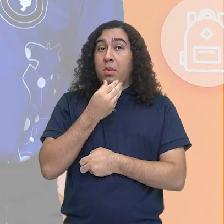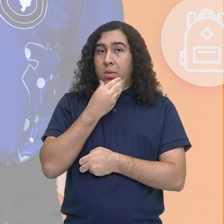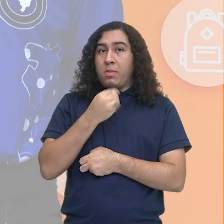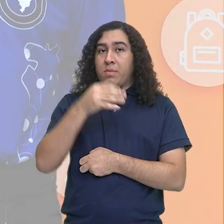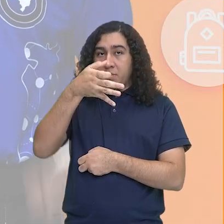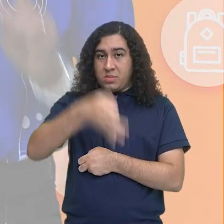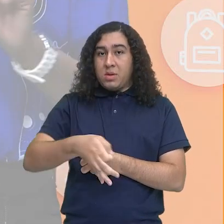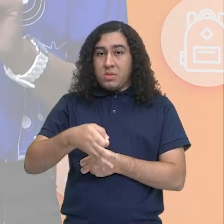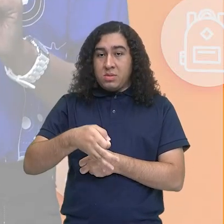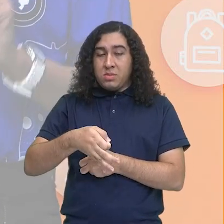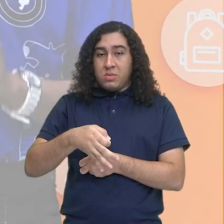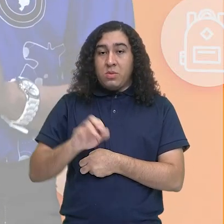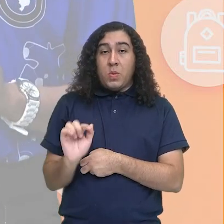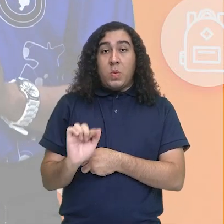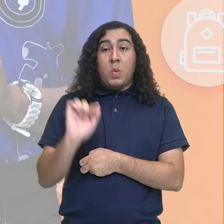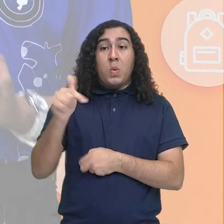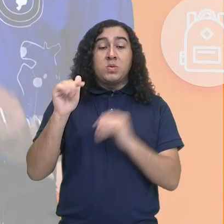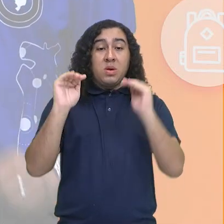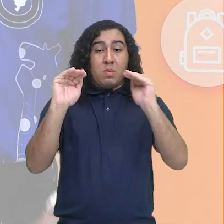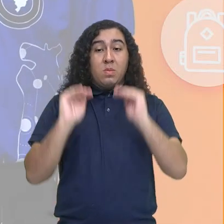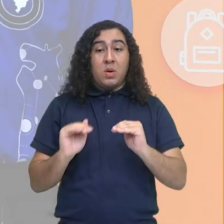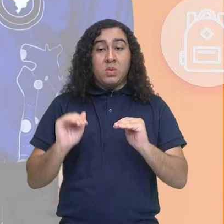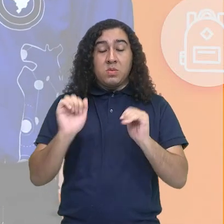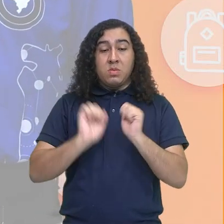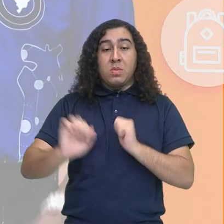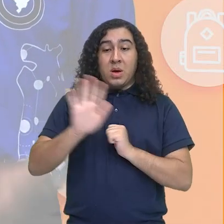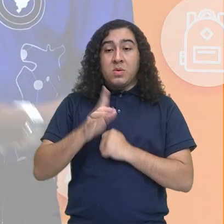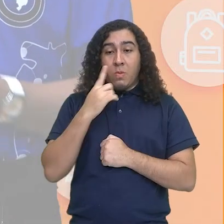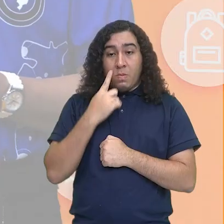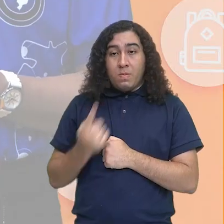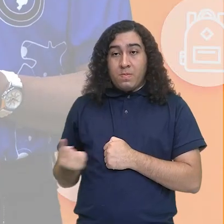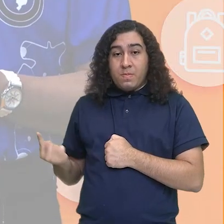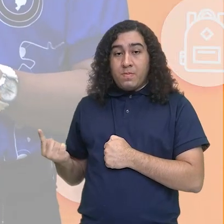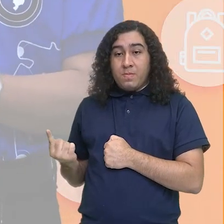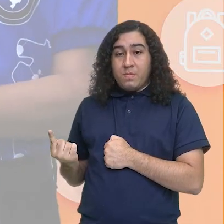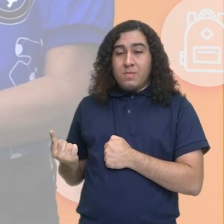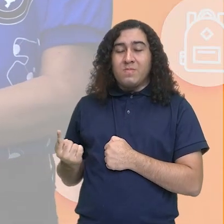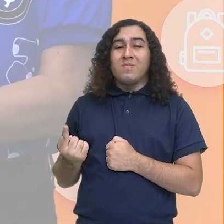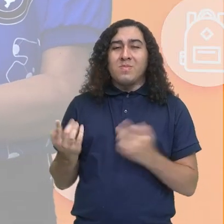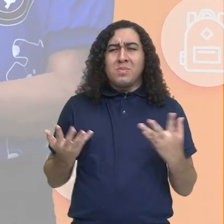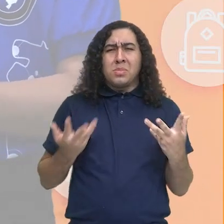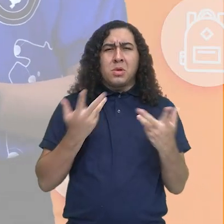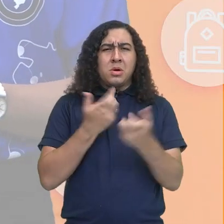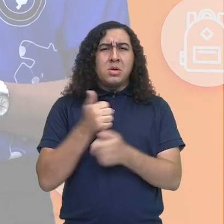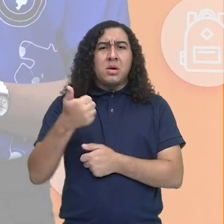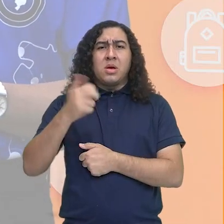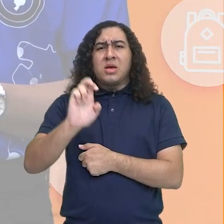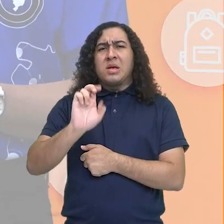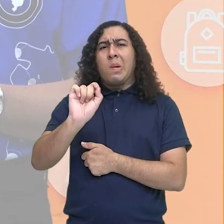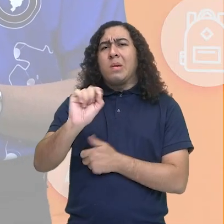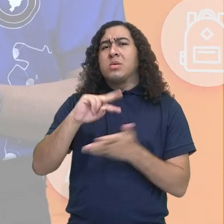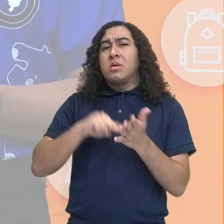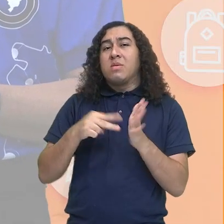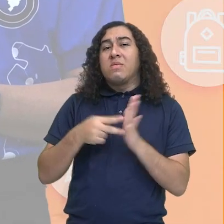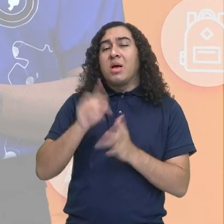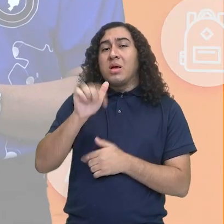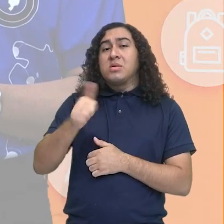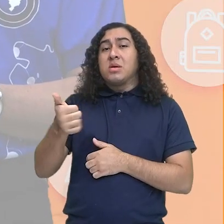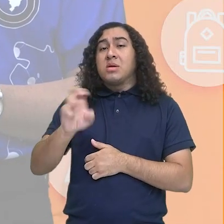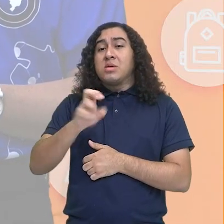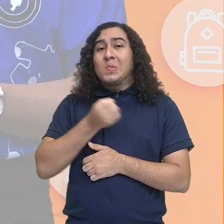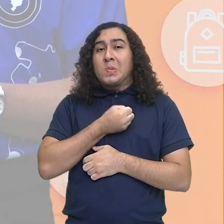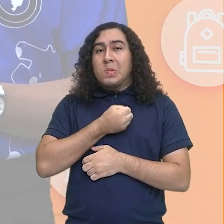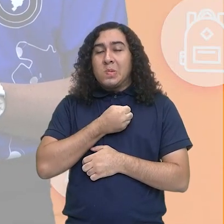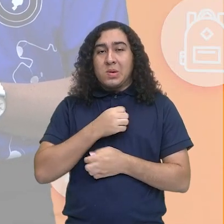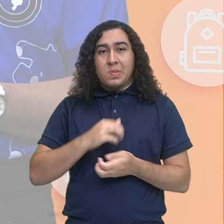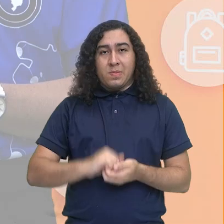masculino. Já a outra imagem, que é essa aqui, olha, 15. O que isso lembra para nós?